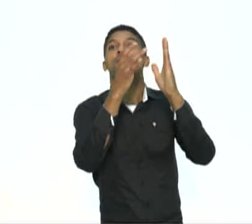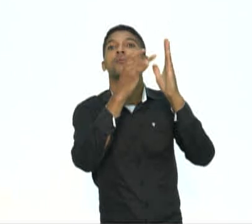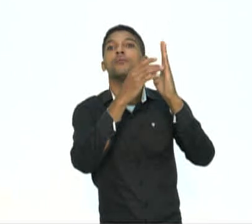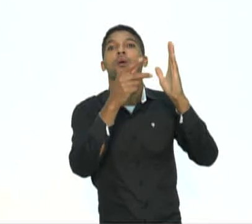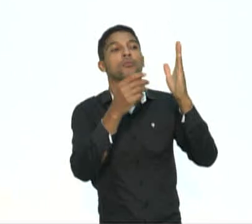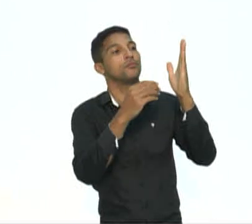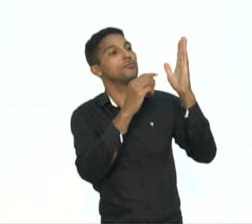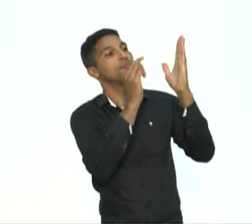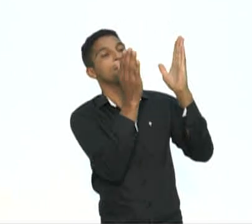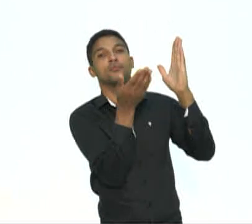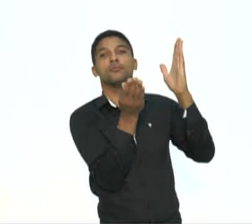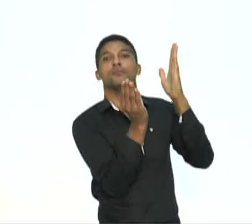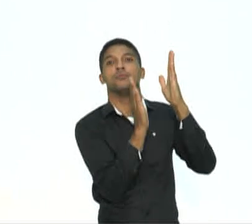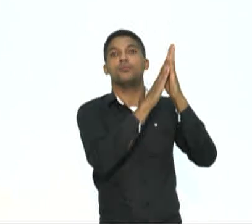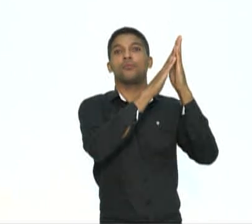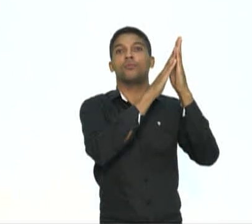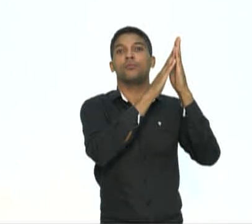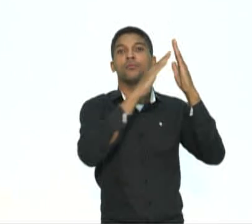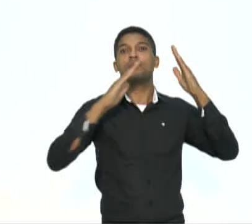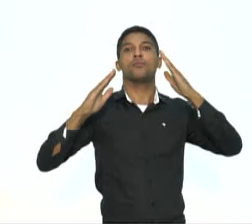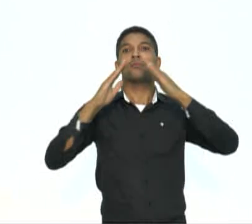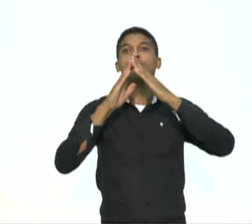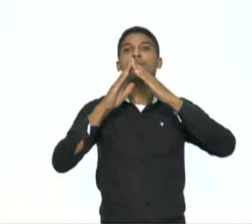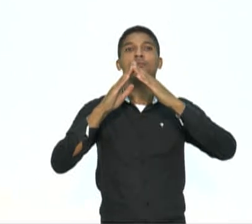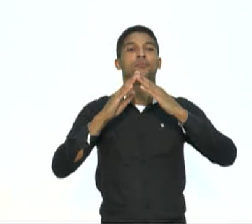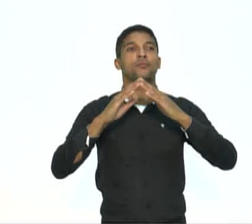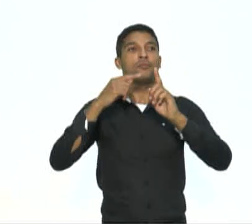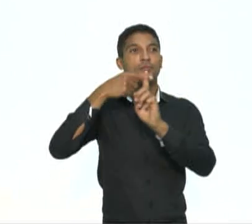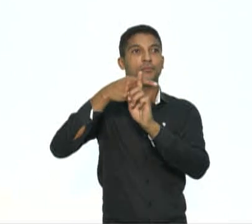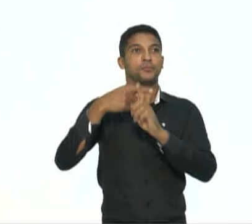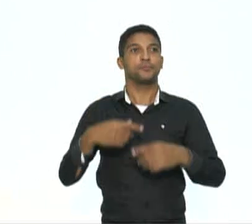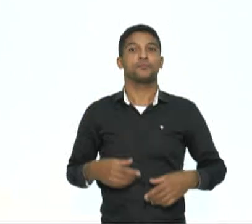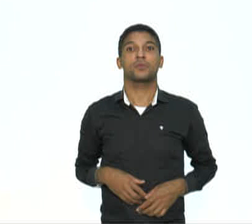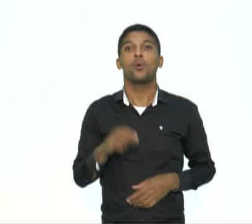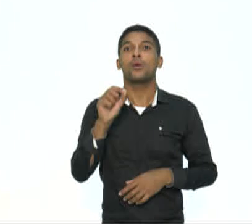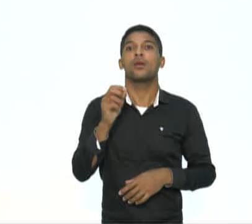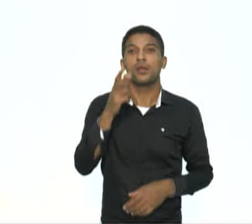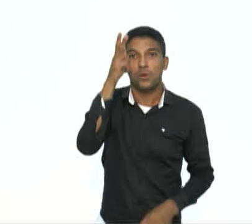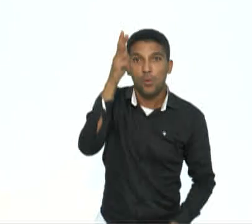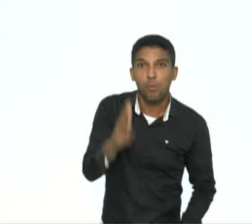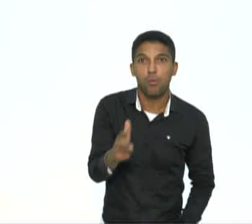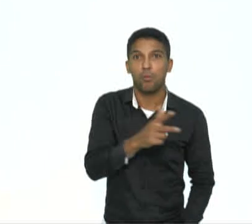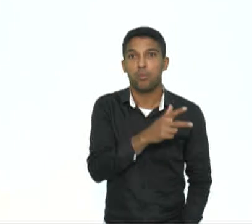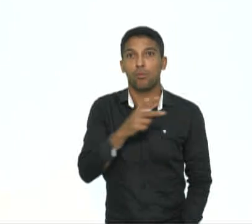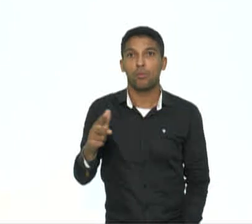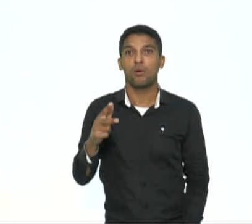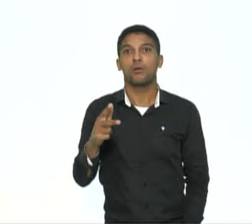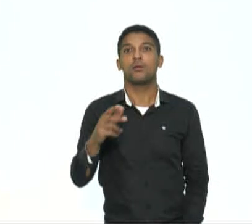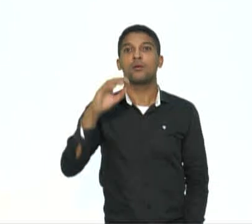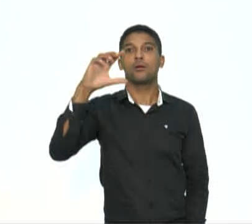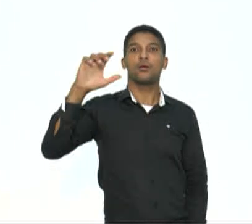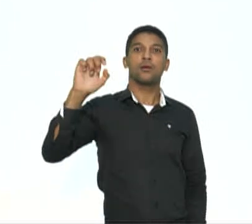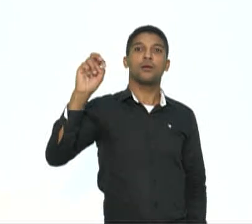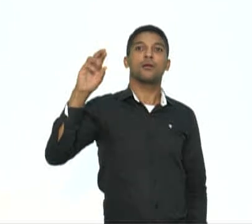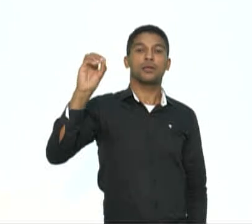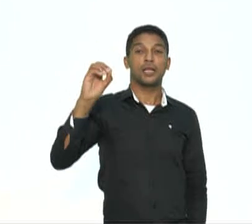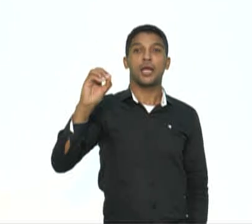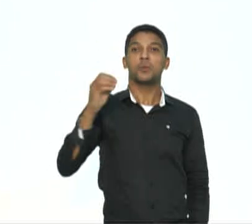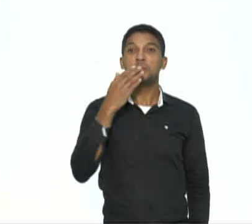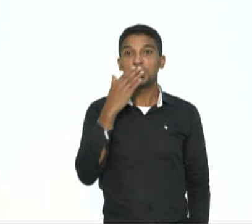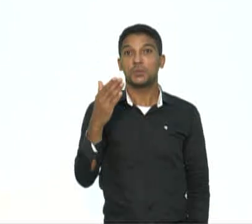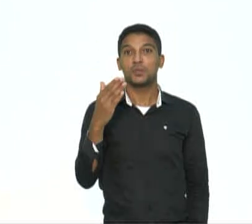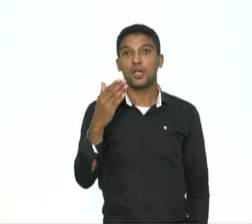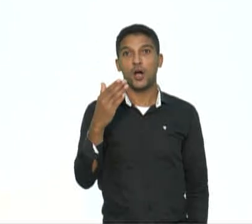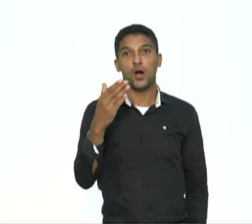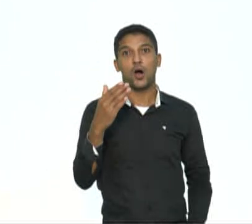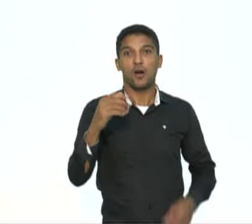né, uma coisa à parte que a gente vai ter ali. O clero mandava fazer para os altares das igrejas grandes pinturas que podem surgir com um ou